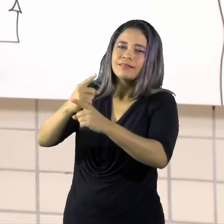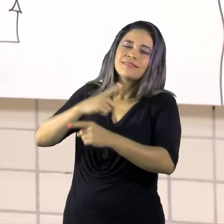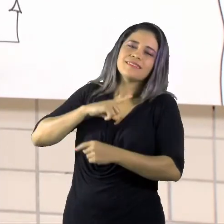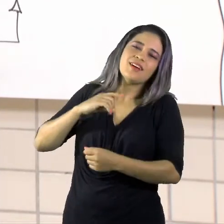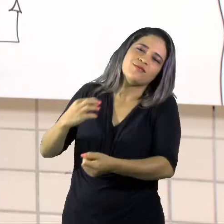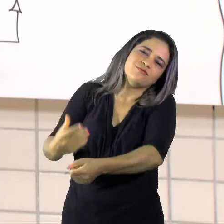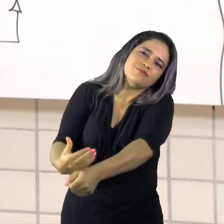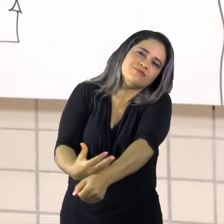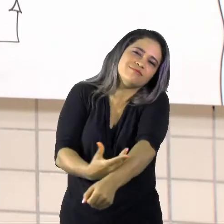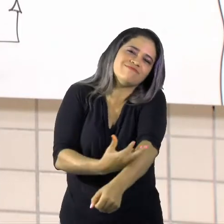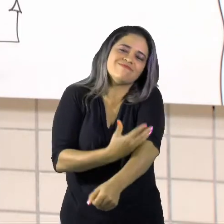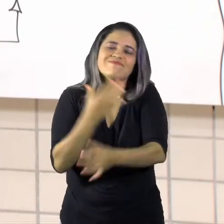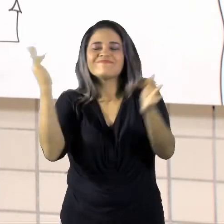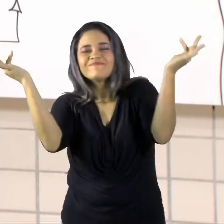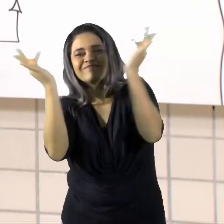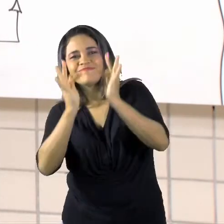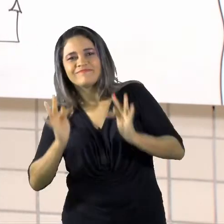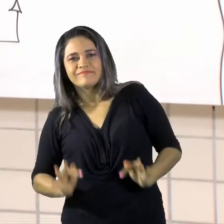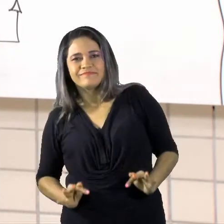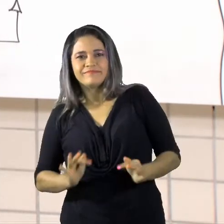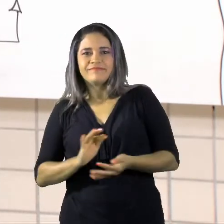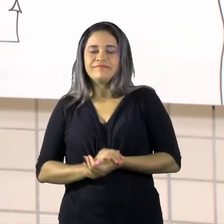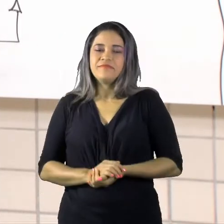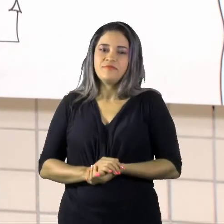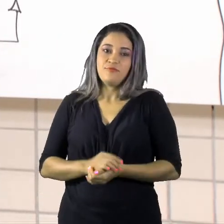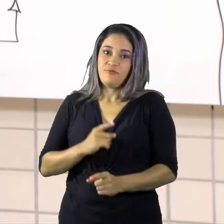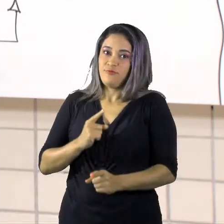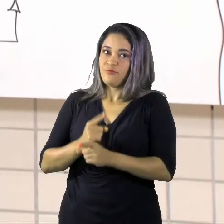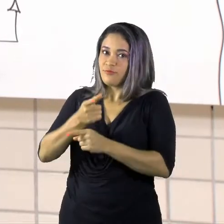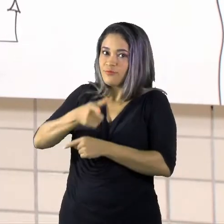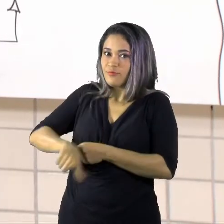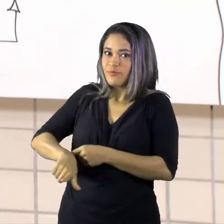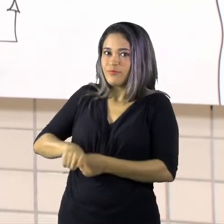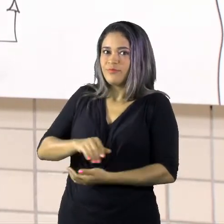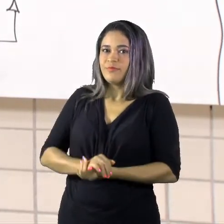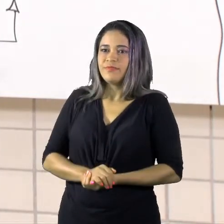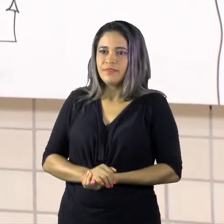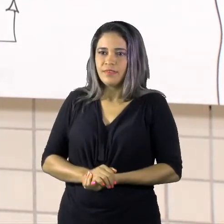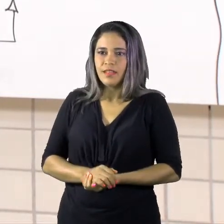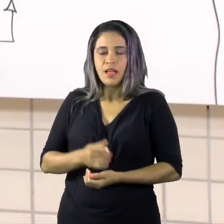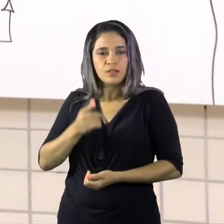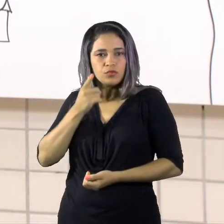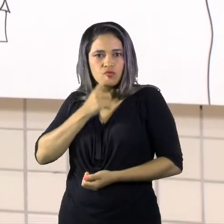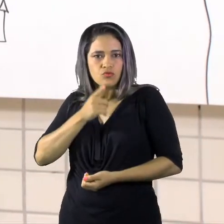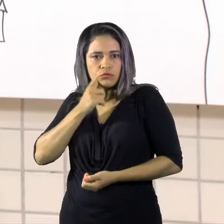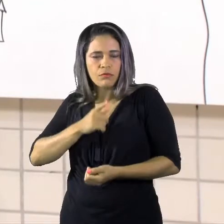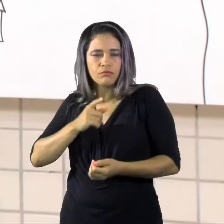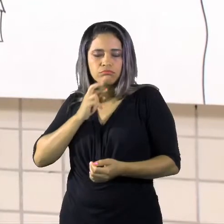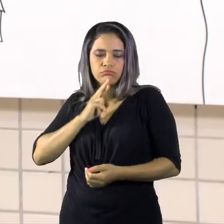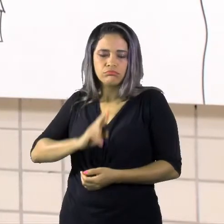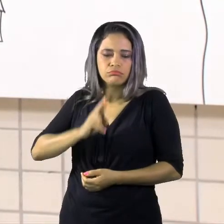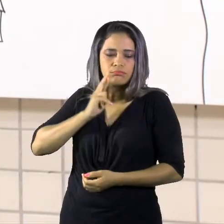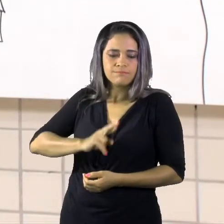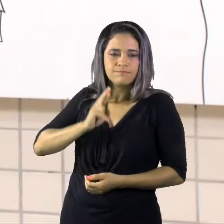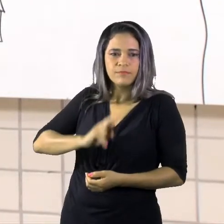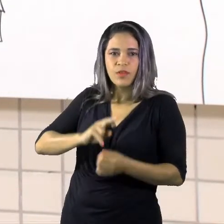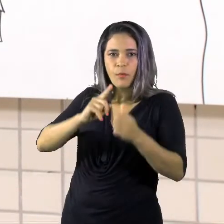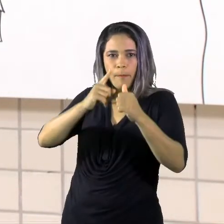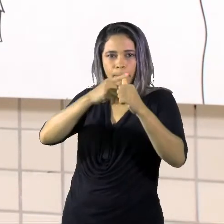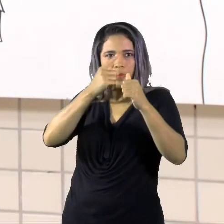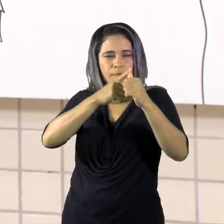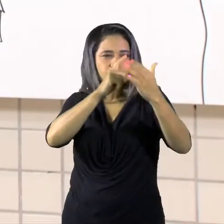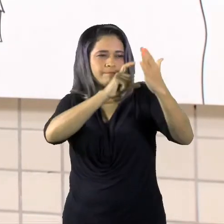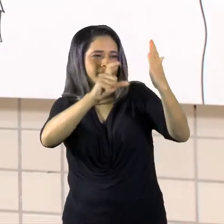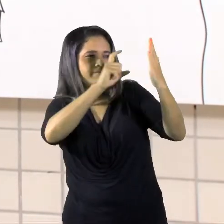eles ficaram muito felizes com esse reencontro. Isso nós conseguimos responder a partir da interpretação do primeiro parágrafo, que